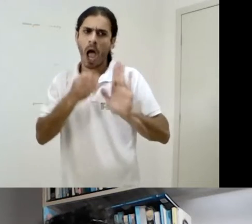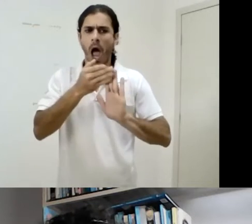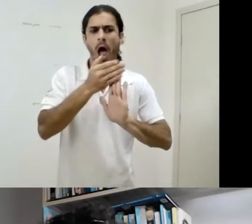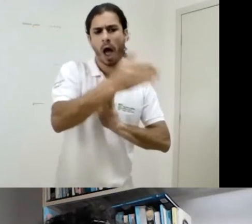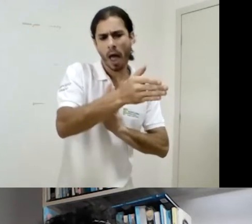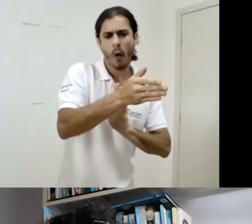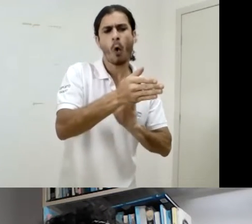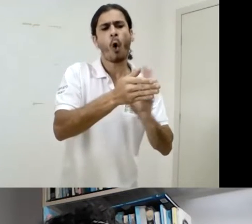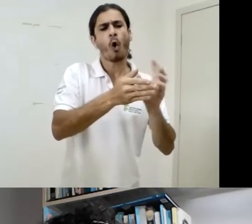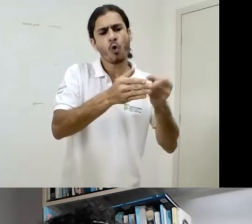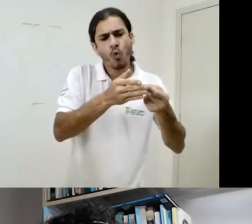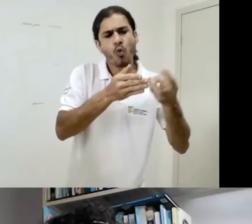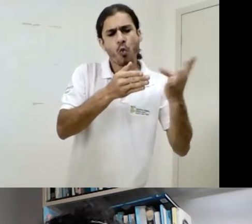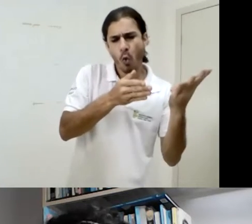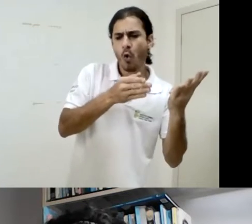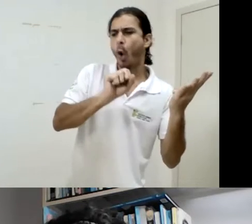pesquisa qualitativa?